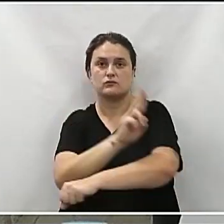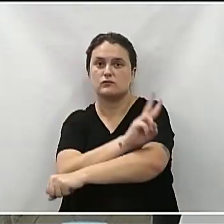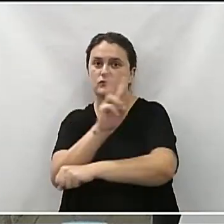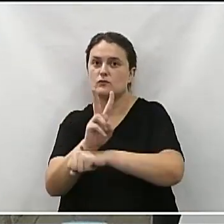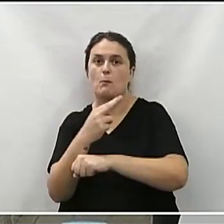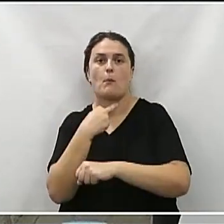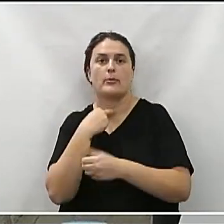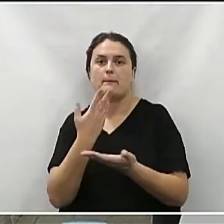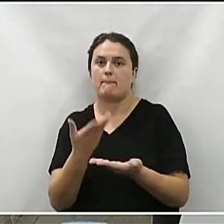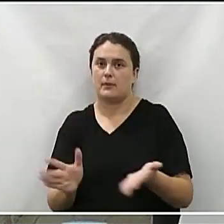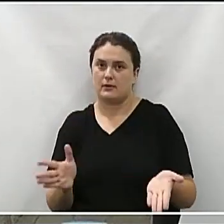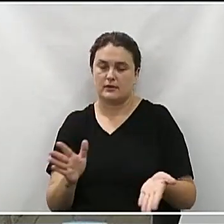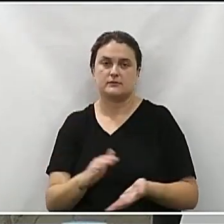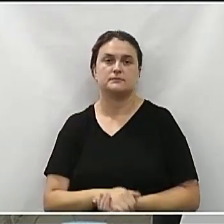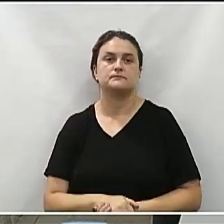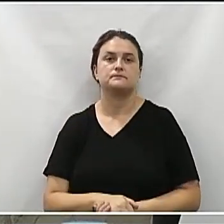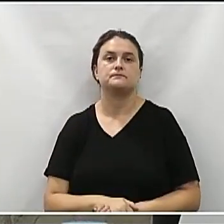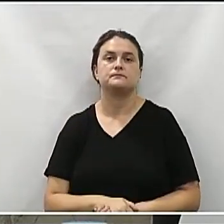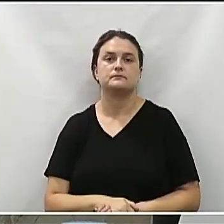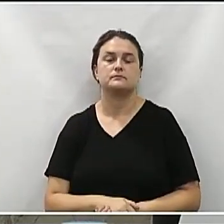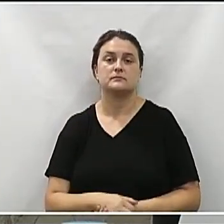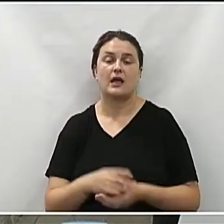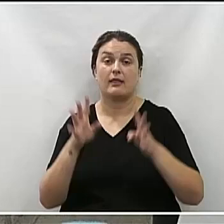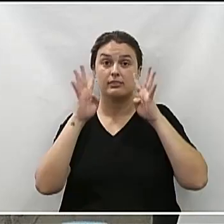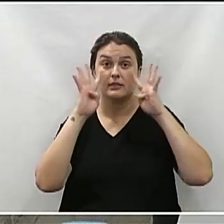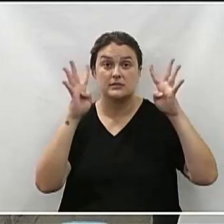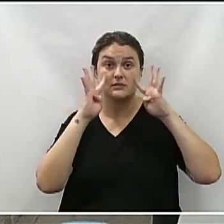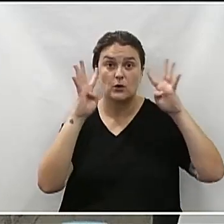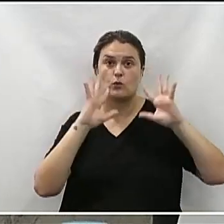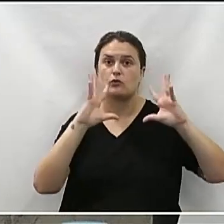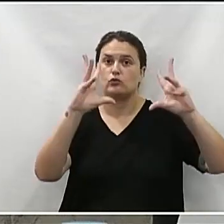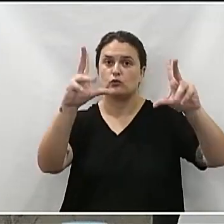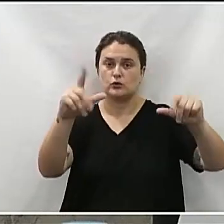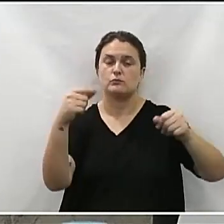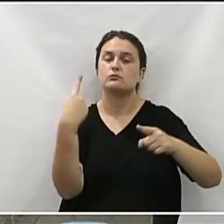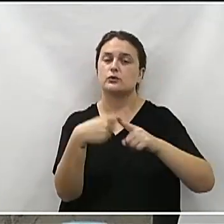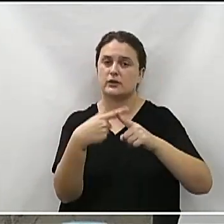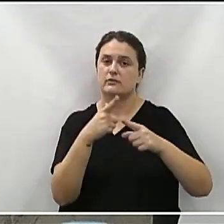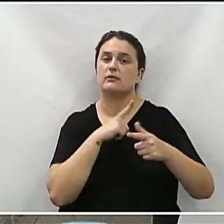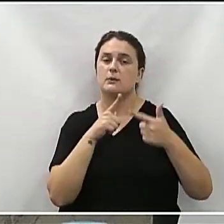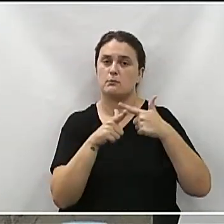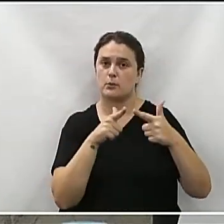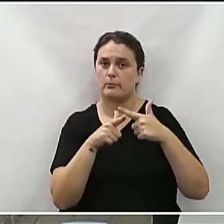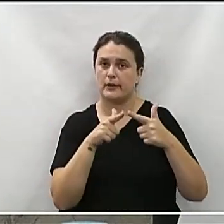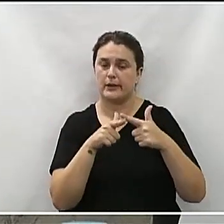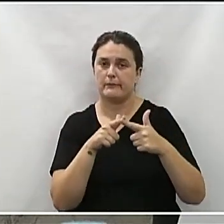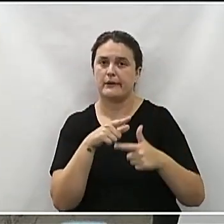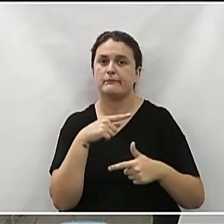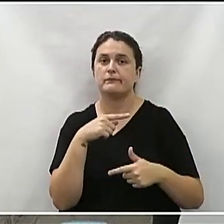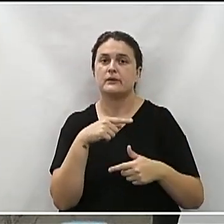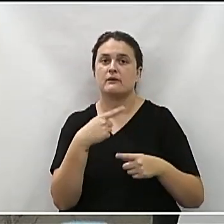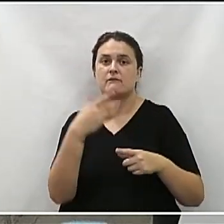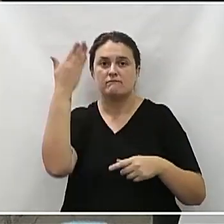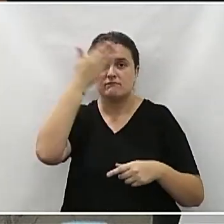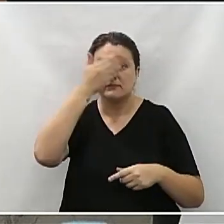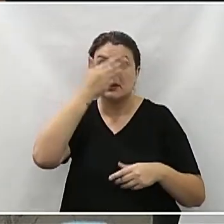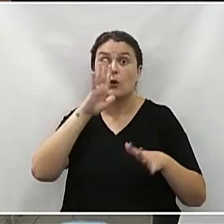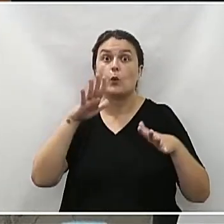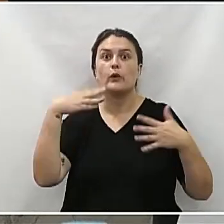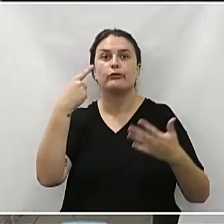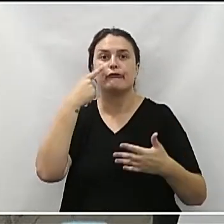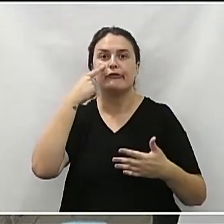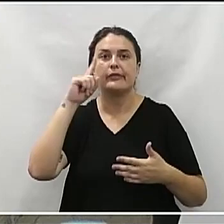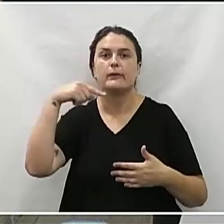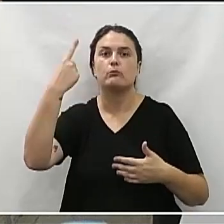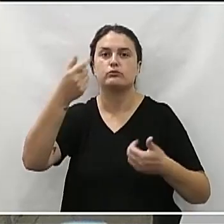então fica aí o meu pedido eu alerto a todo mundo porque está acontecendo nós não estamos vendo e quando vê